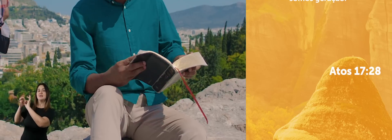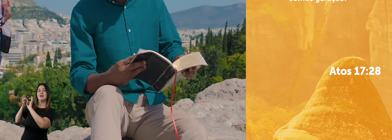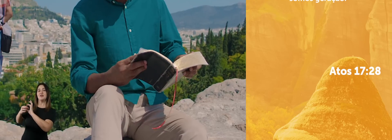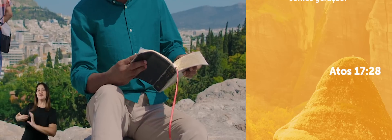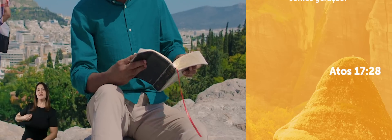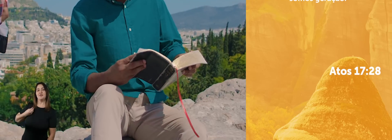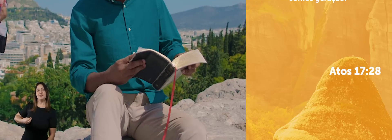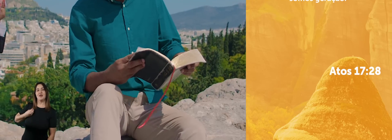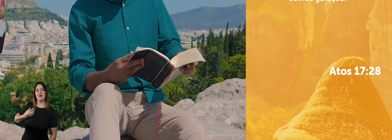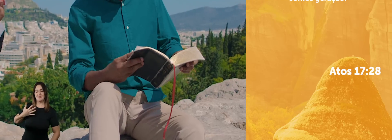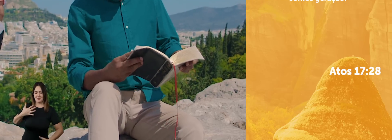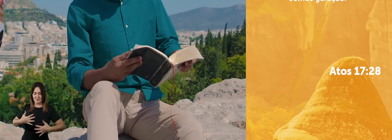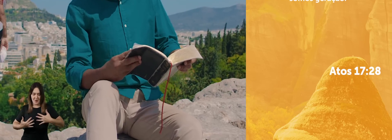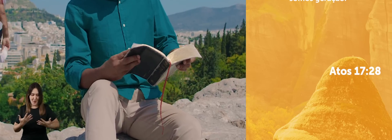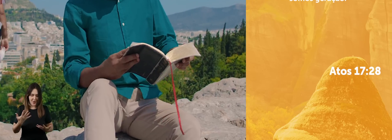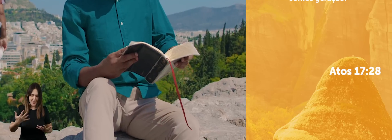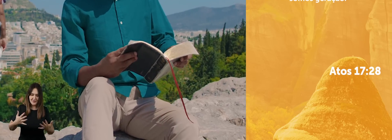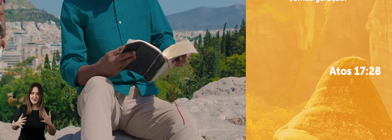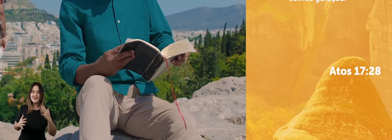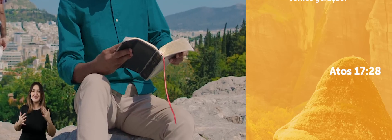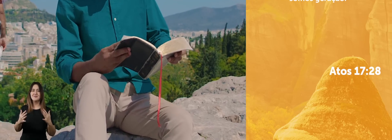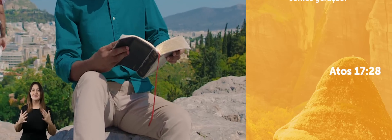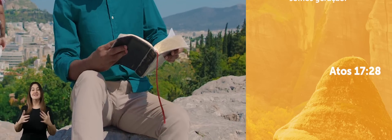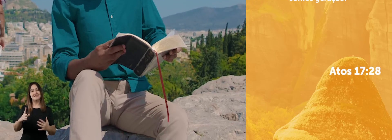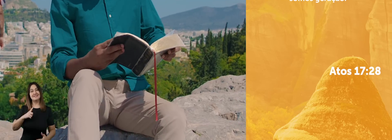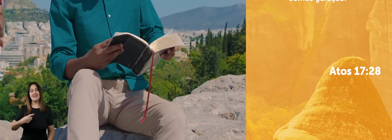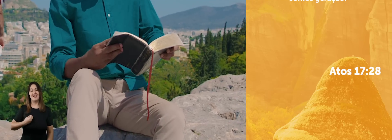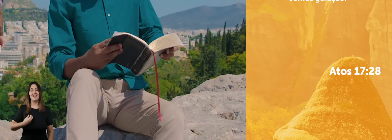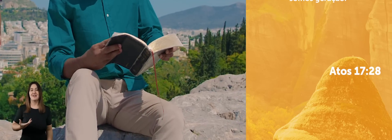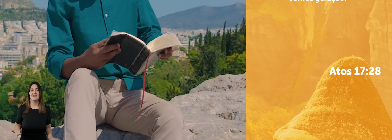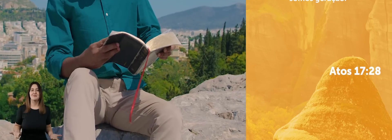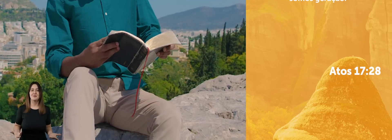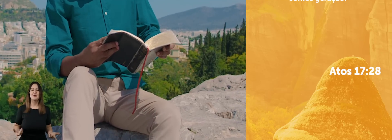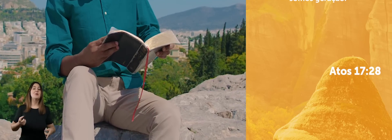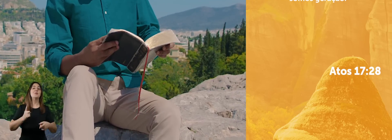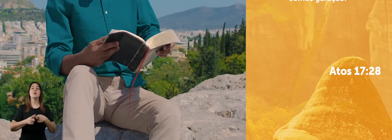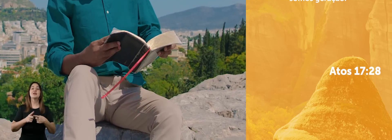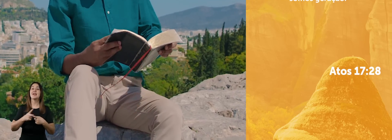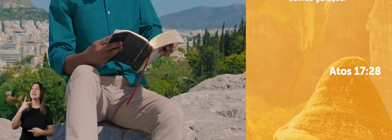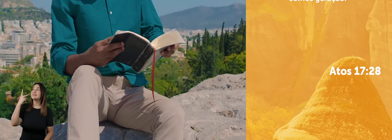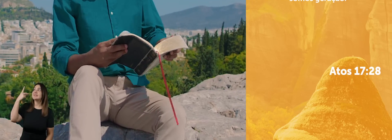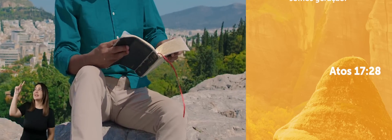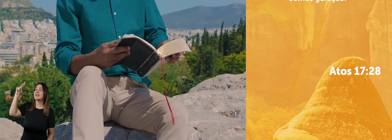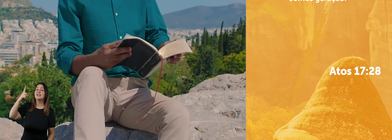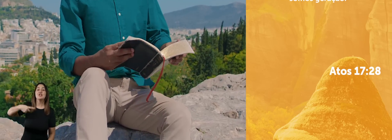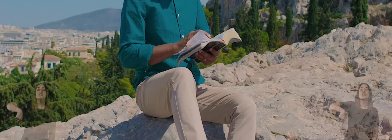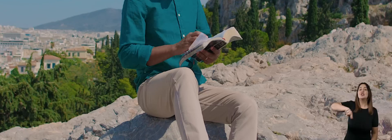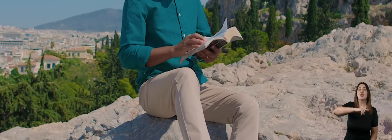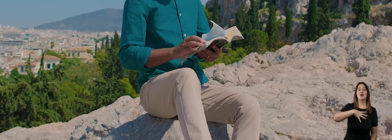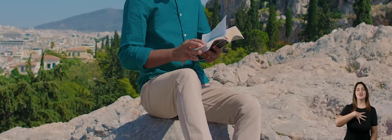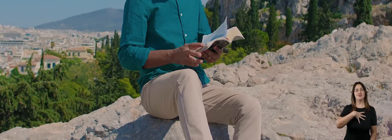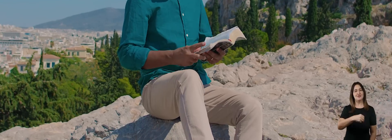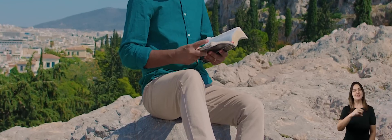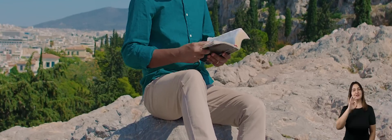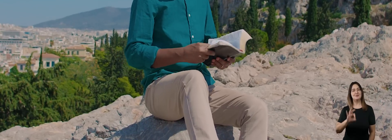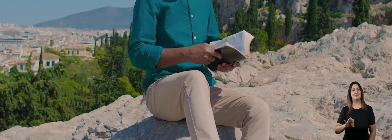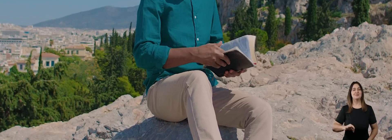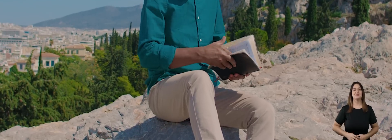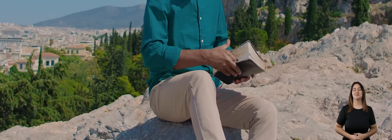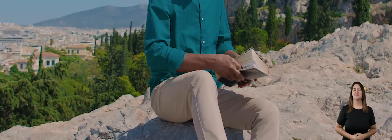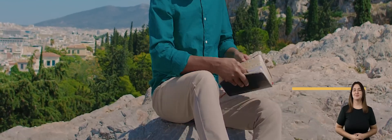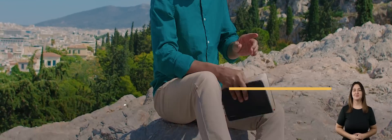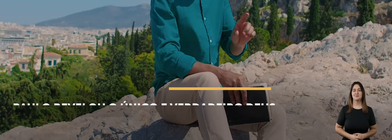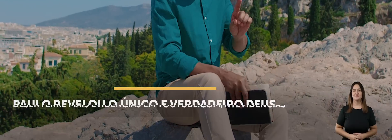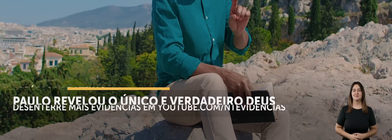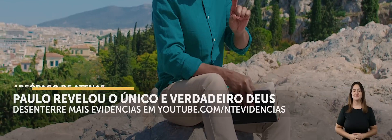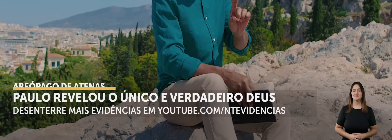e existimos, como alguns dos poetas de vocês disseram, porque dele também somos geração. Os comentaristas bíblicos